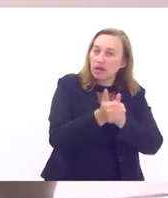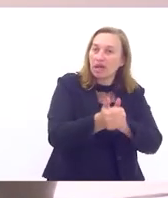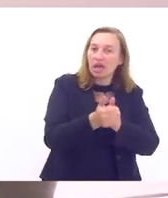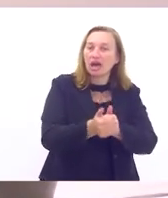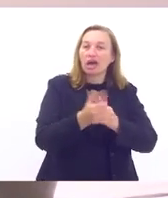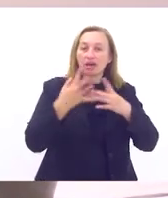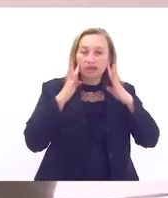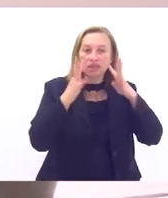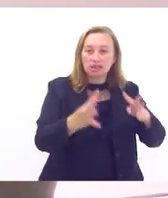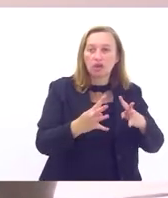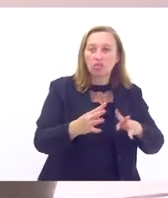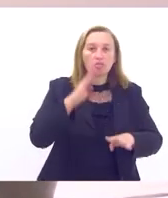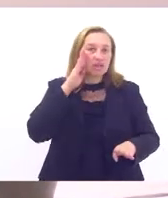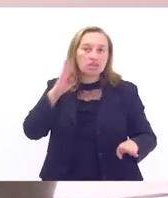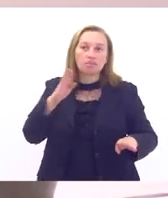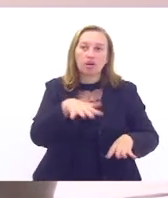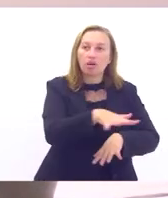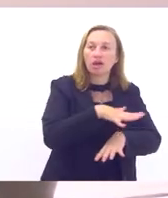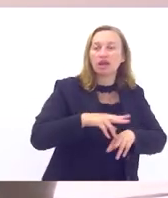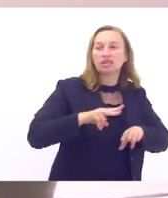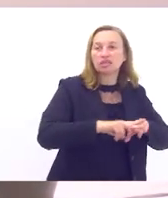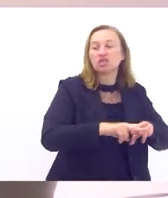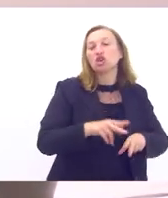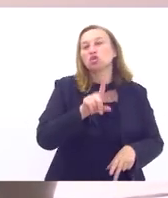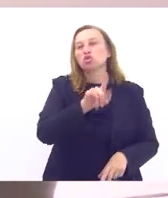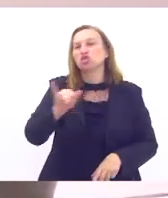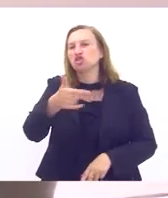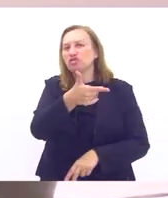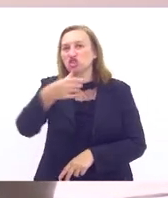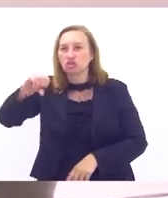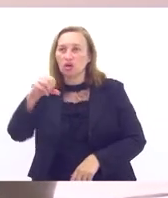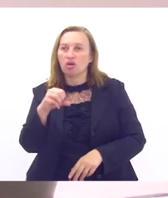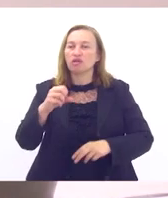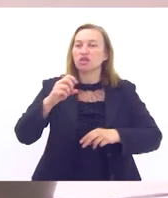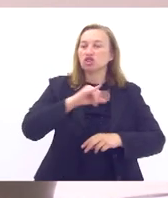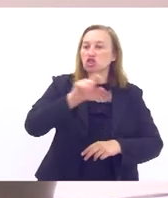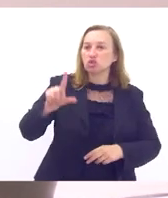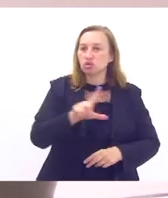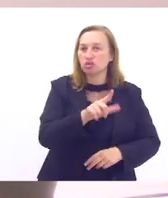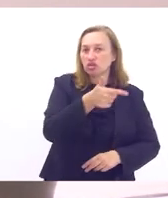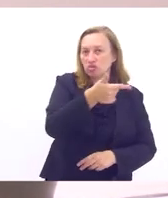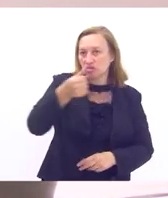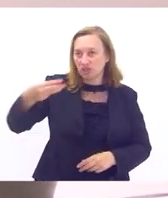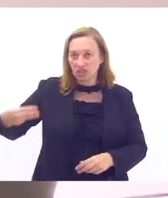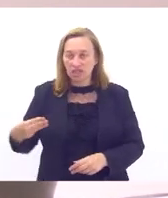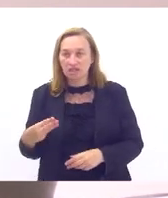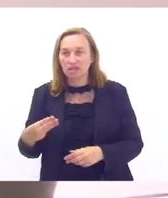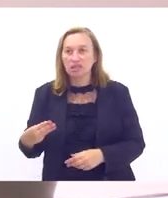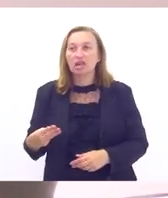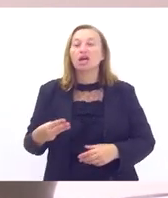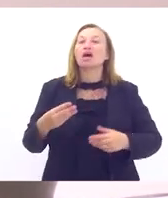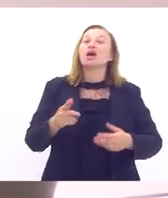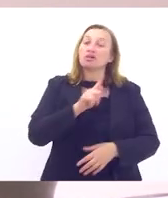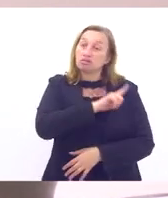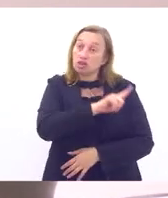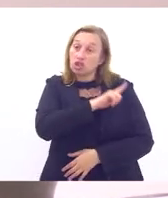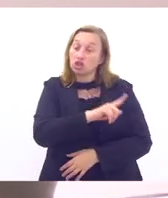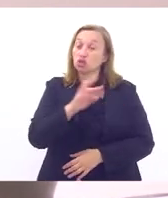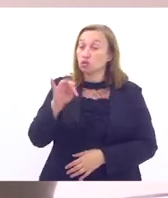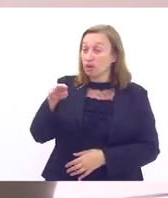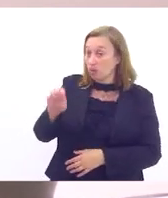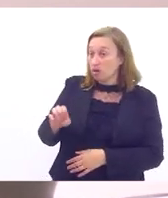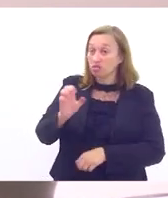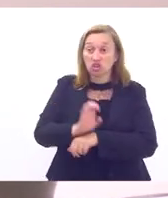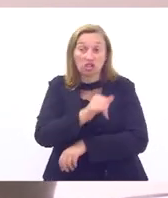de atenção primária e prisionais. Isso porque no dia 29 de junho de 2023, a gerência de tuberculose do Estado do Rio de Janeiro